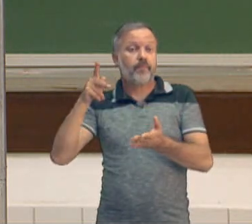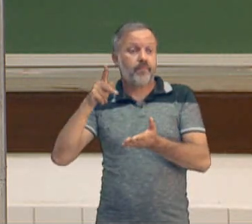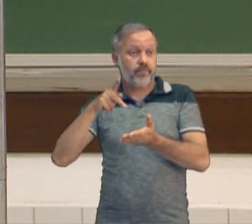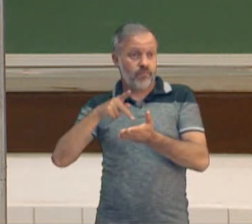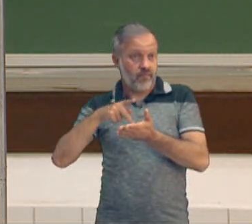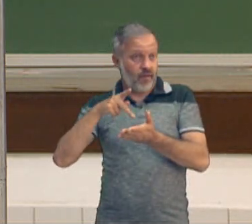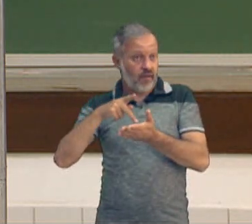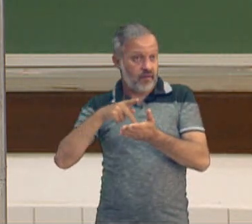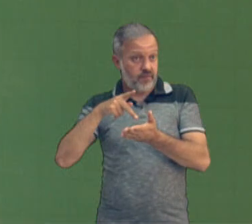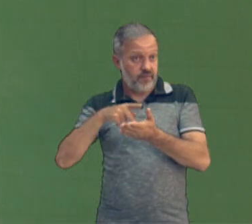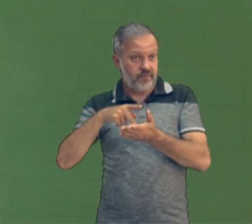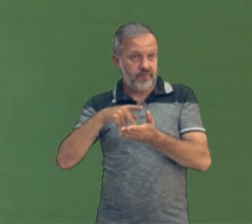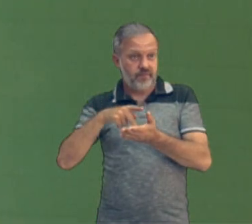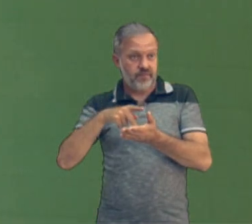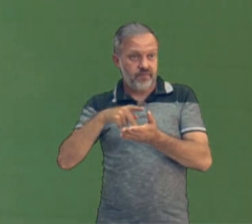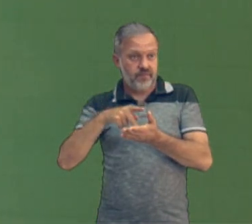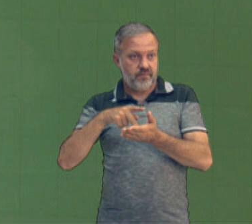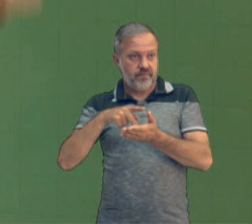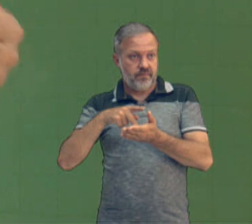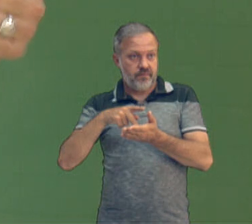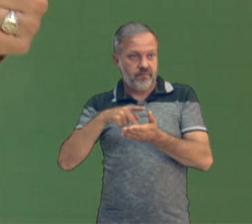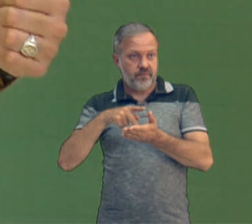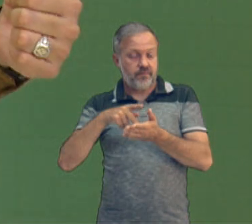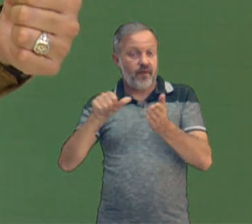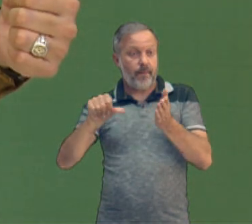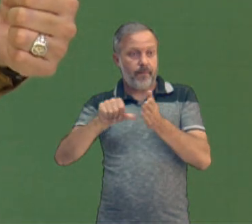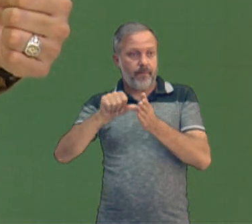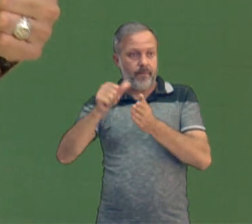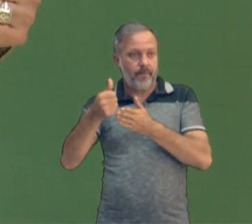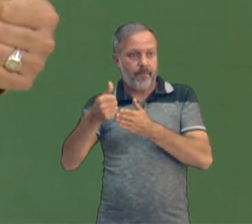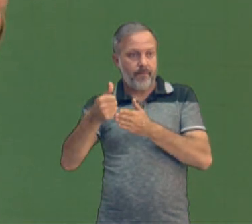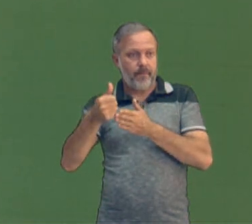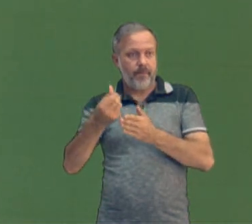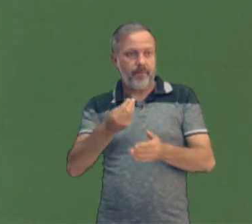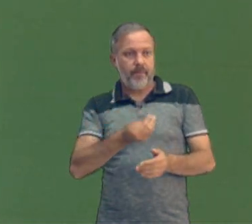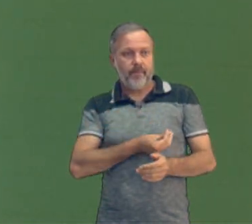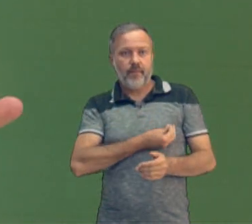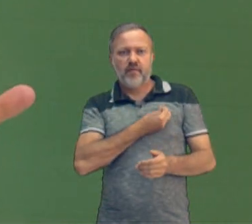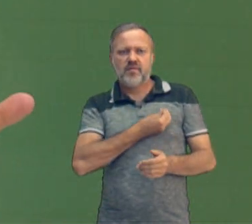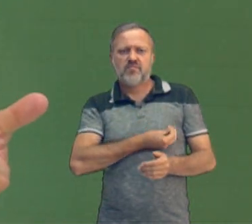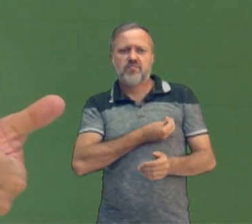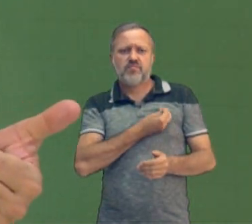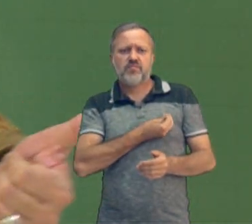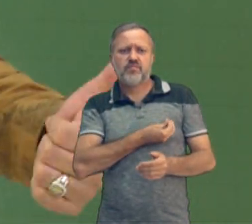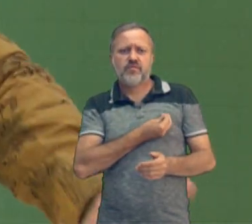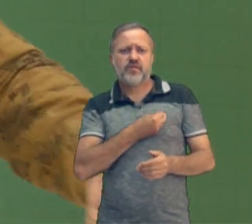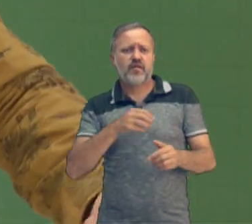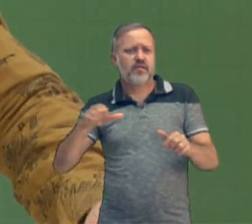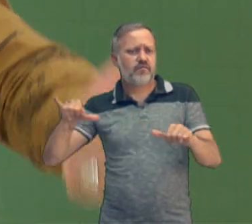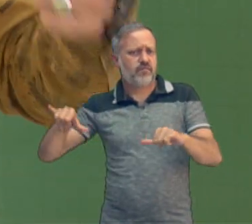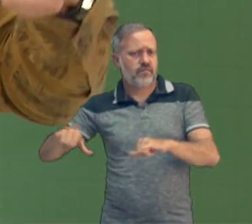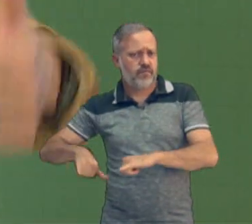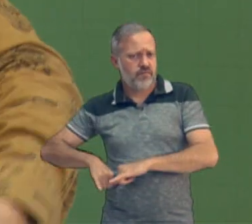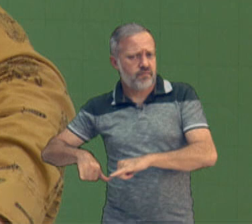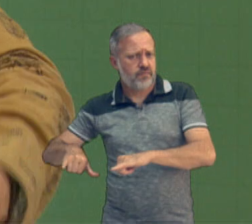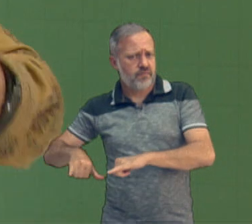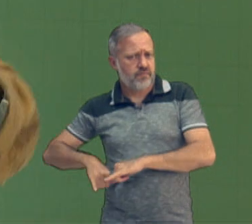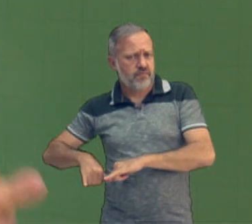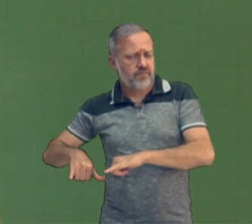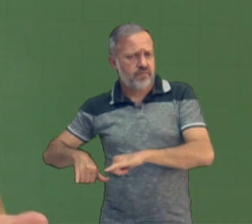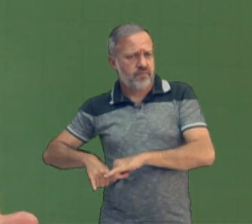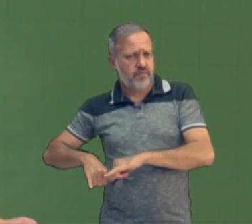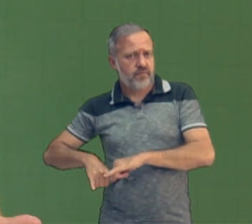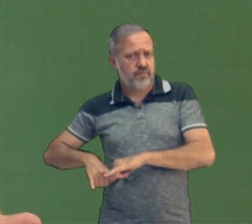do budismo tibetano, as quatro nobres verdades. Primeira, a existência do sofrimento. A vida humana